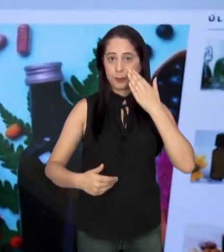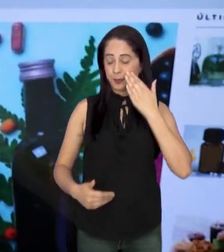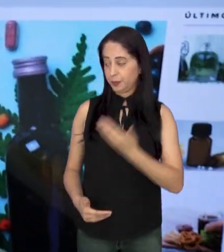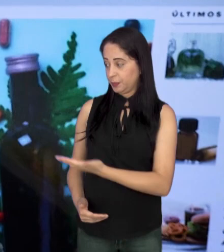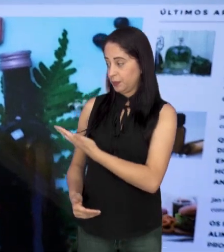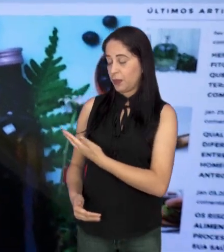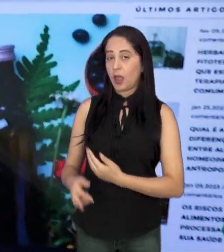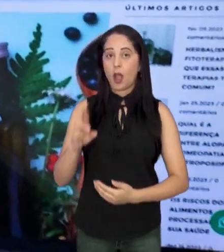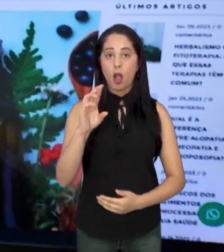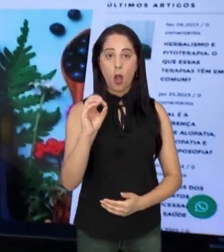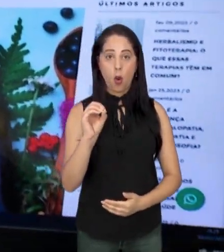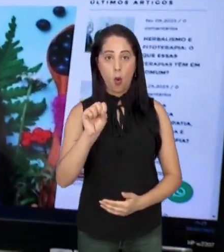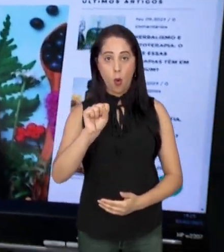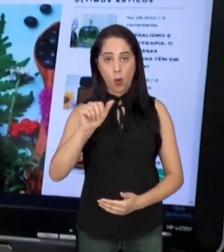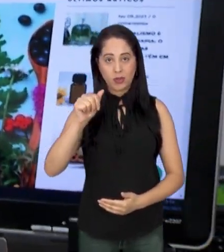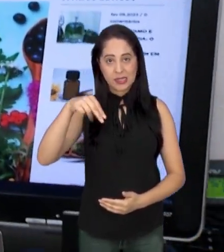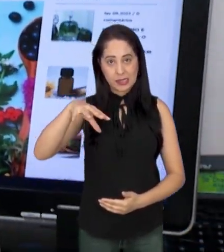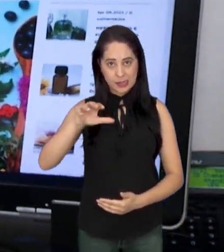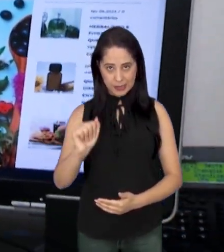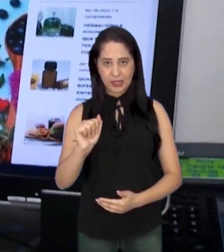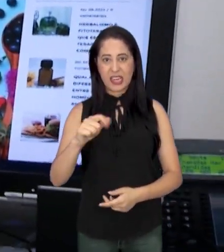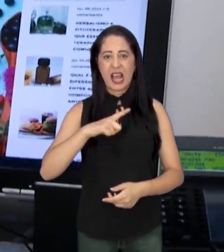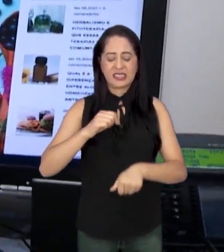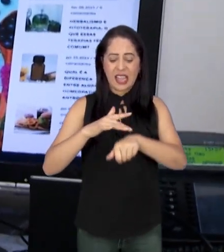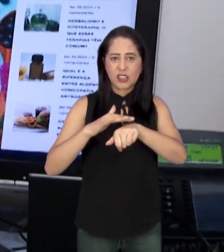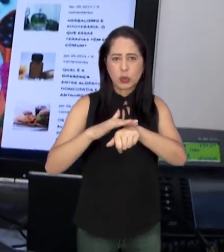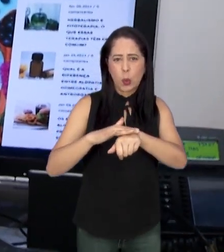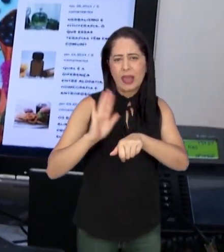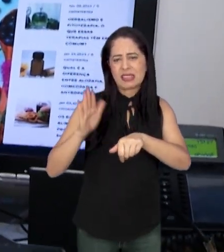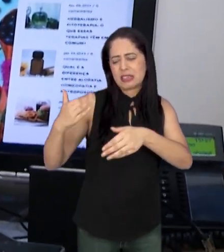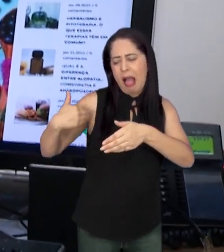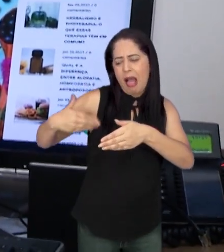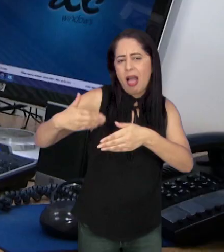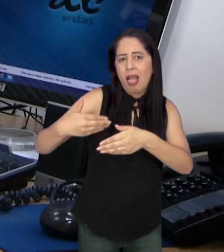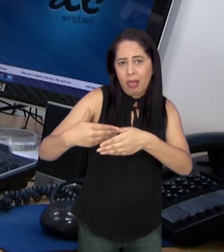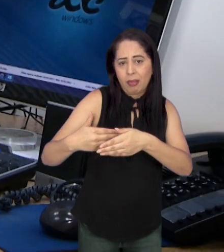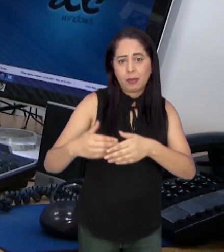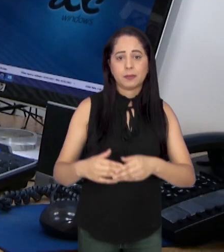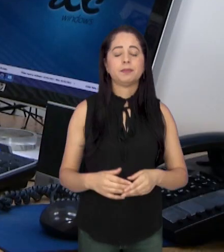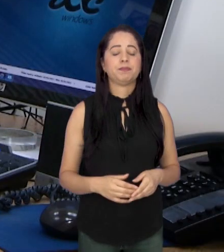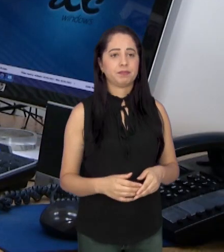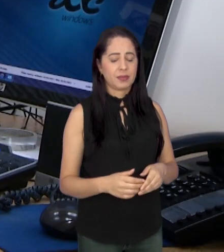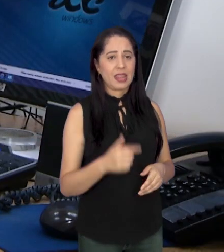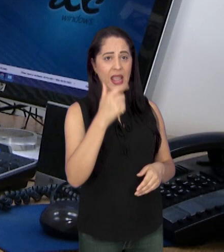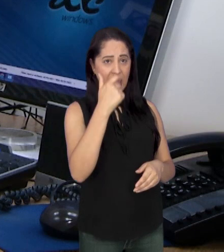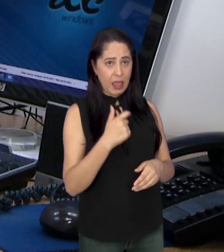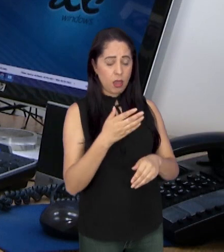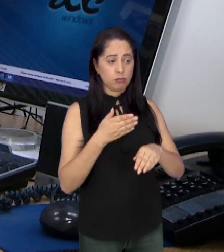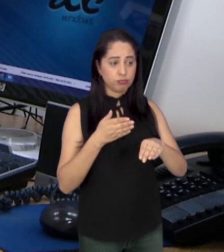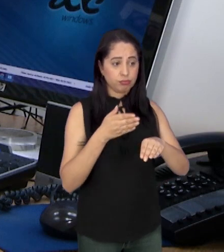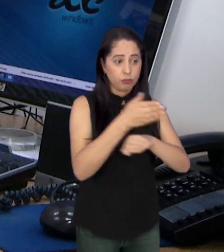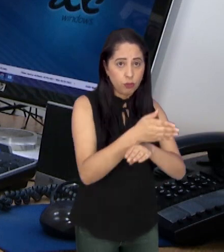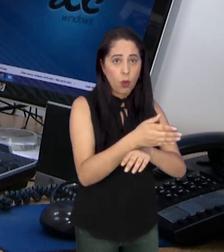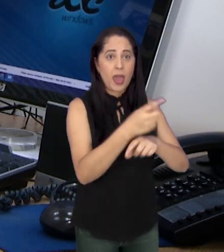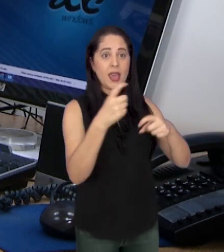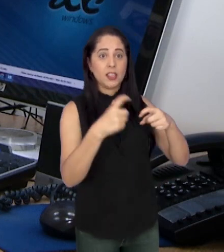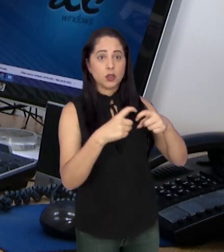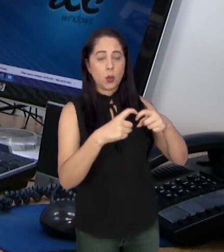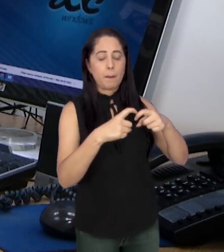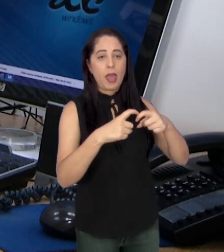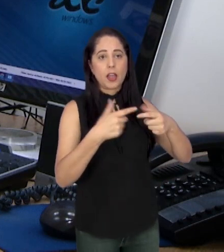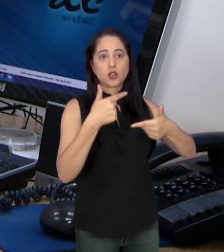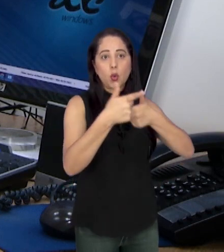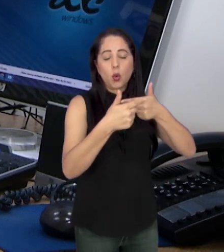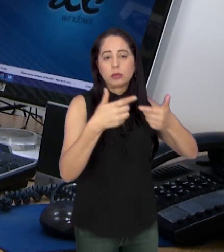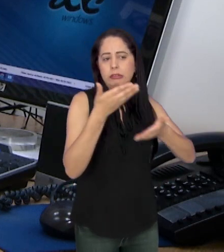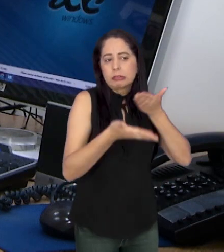encontrou para tratar uma enfermidade que persistia há um bom tempo. Eu procurei a naturopata porque eu vinha de um